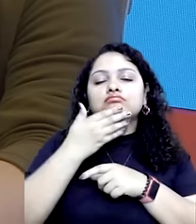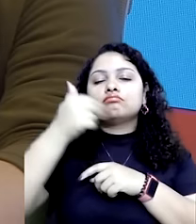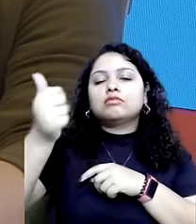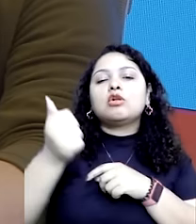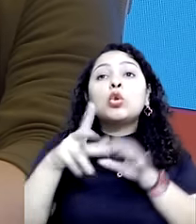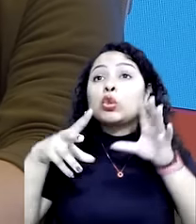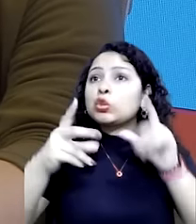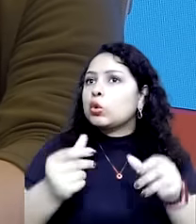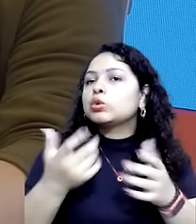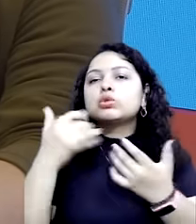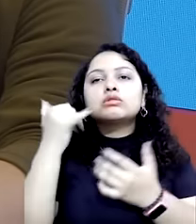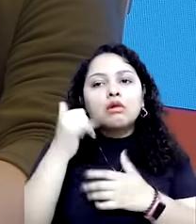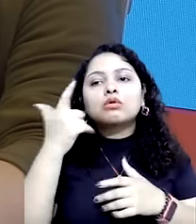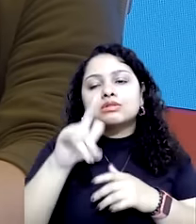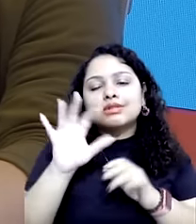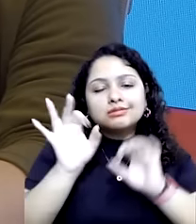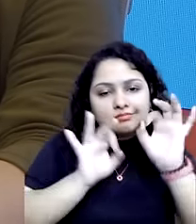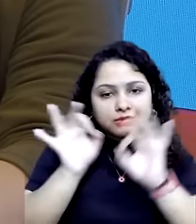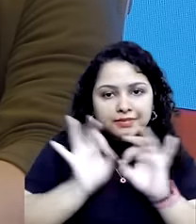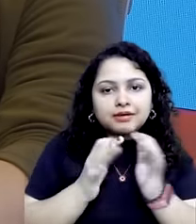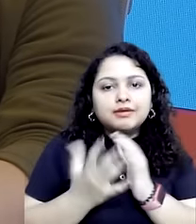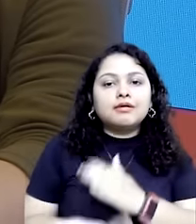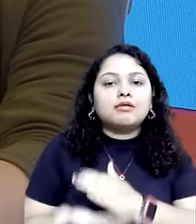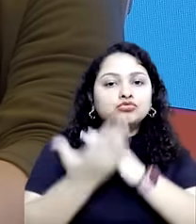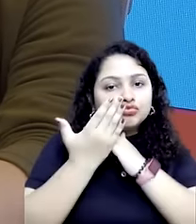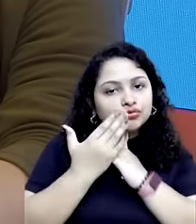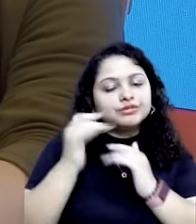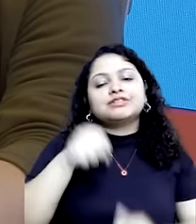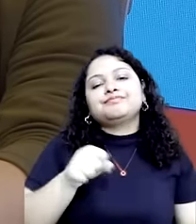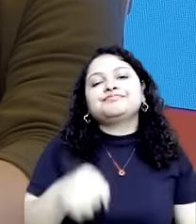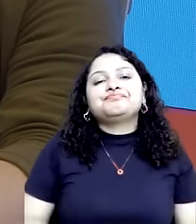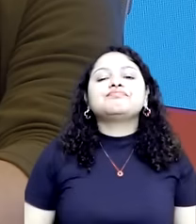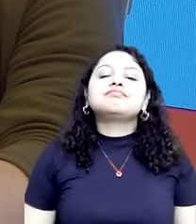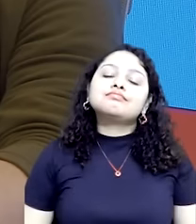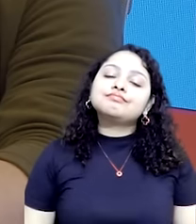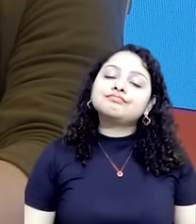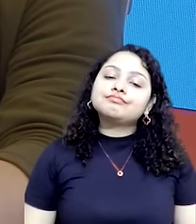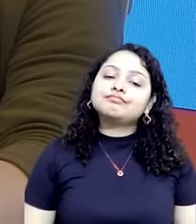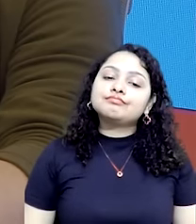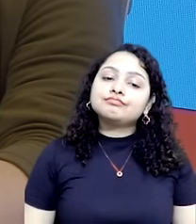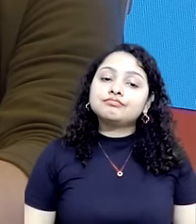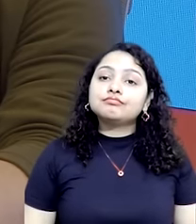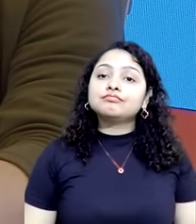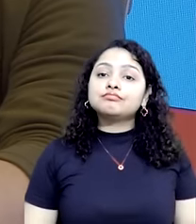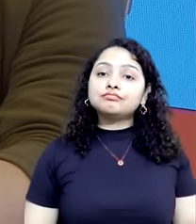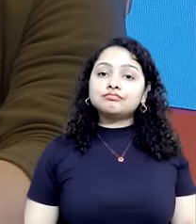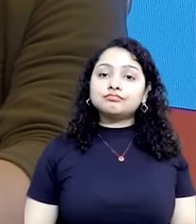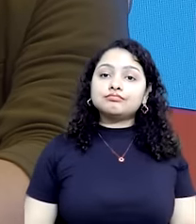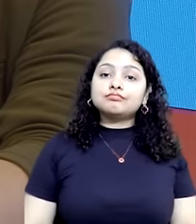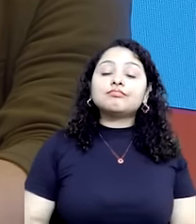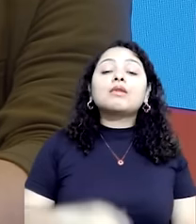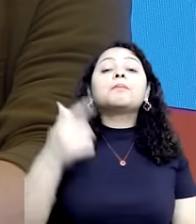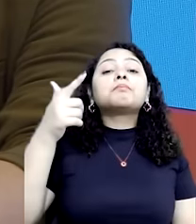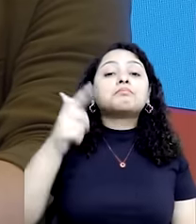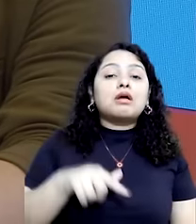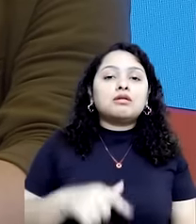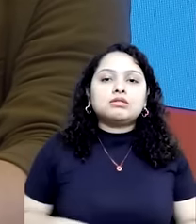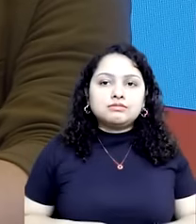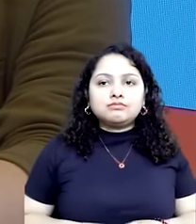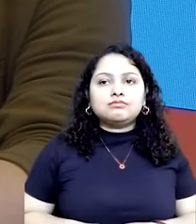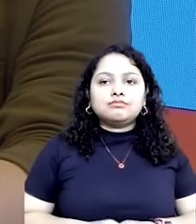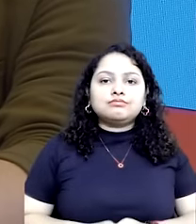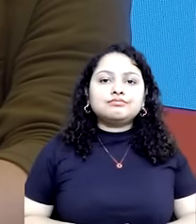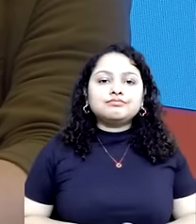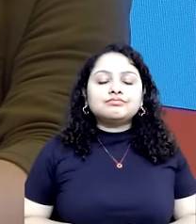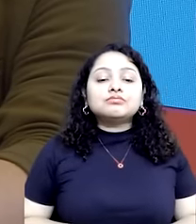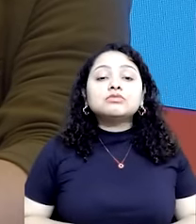é só ir lá a gente ativar ele ele é muito importante e é bacana tem uma outra característica também que é que